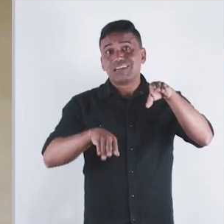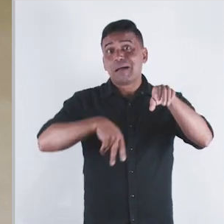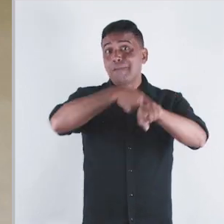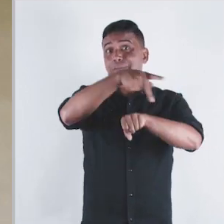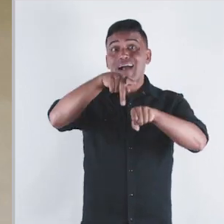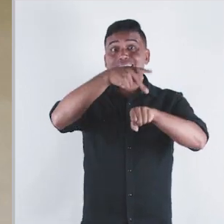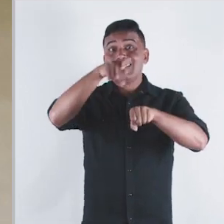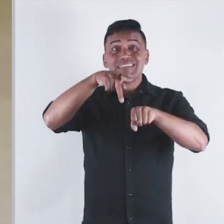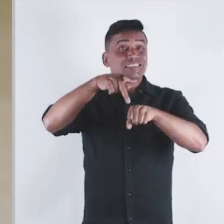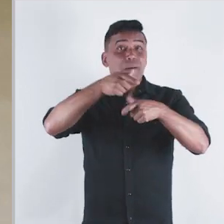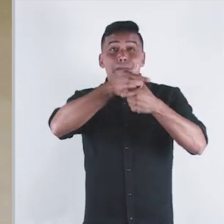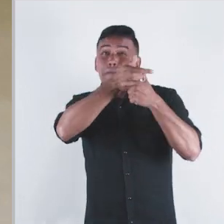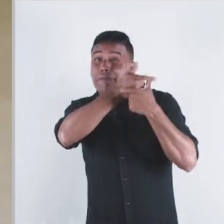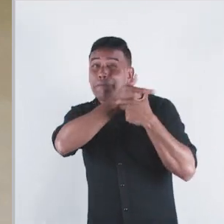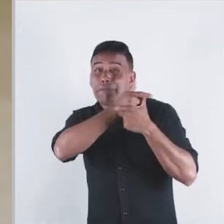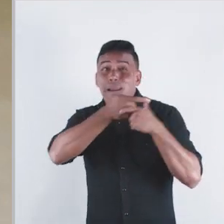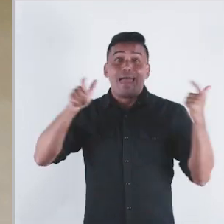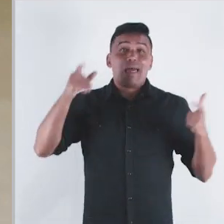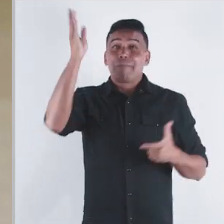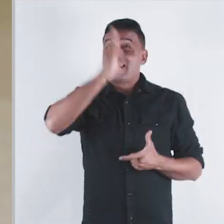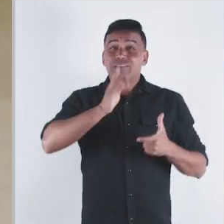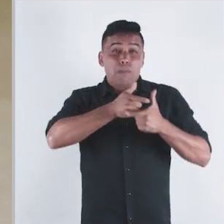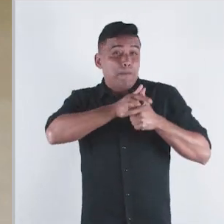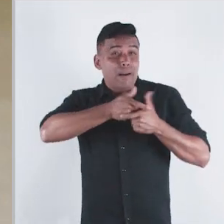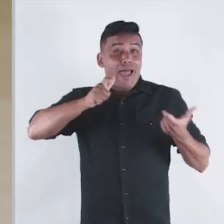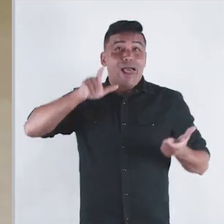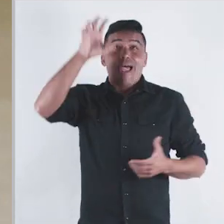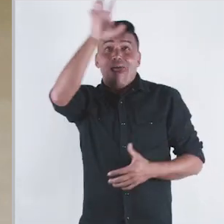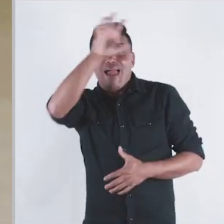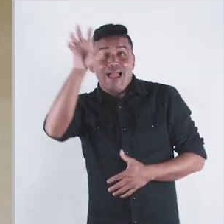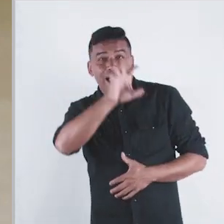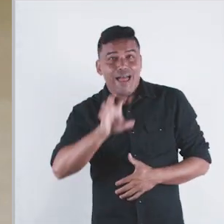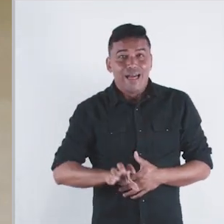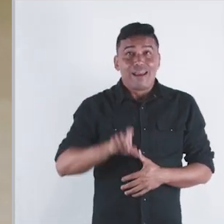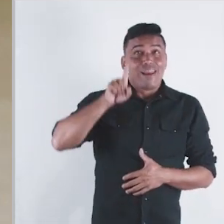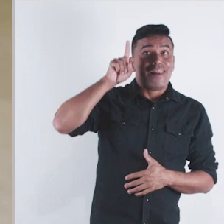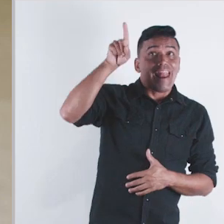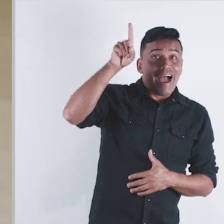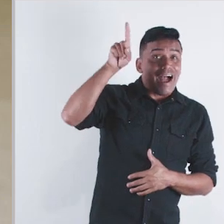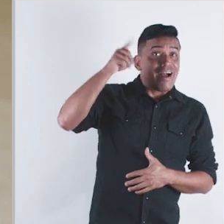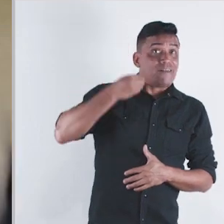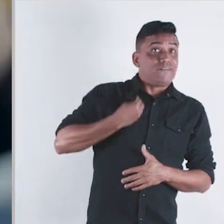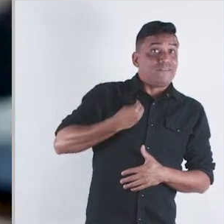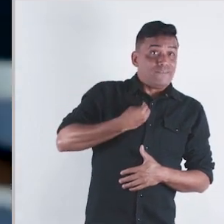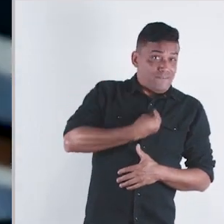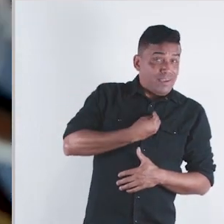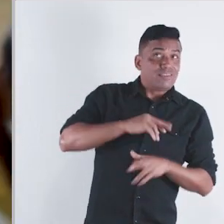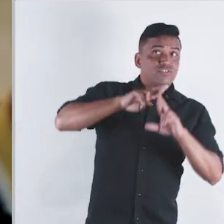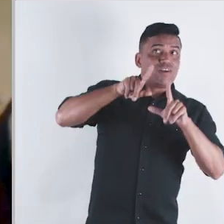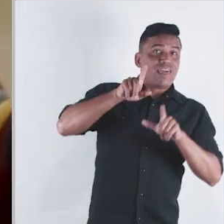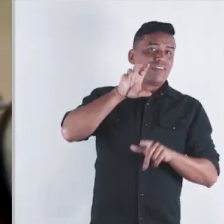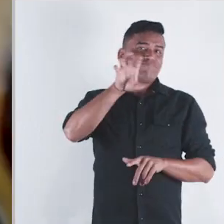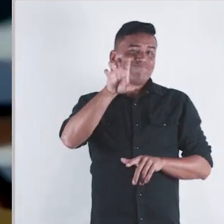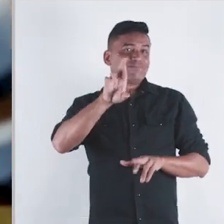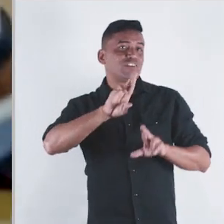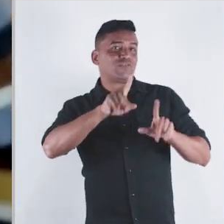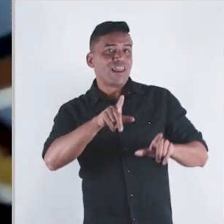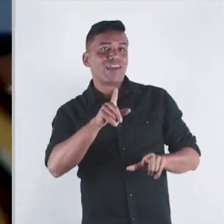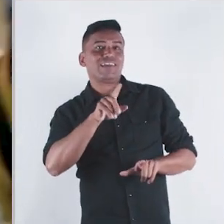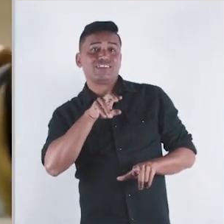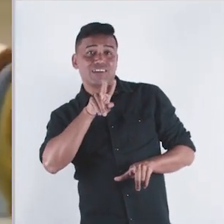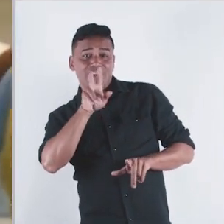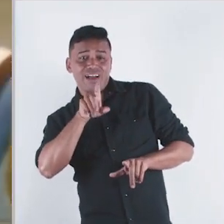desse tamanho, a realidade daqui é diferente da realidade daí, que é diferente da realidade do meu